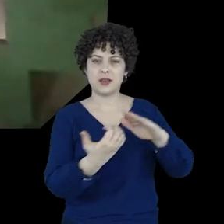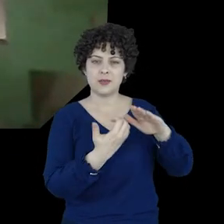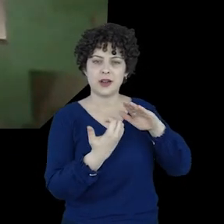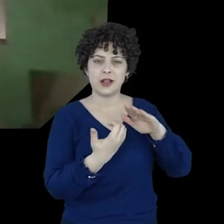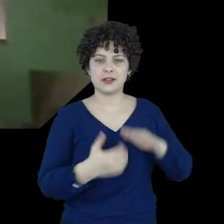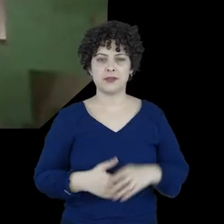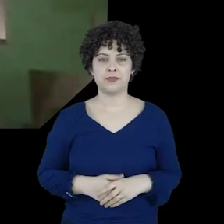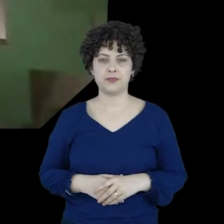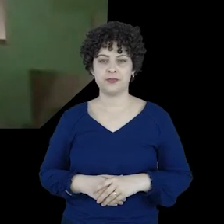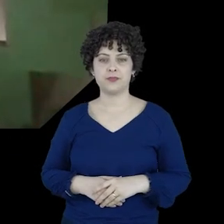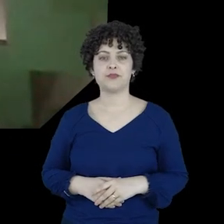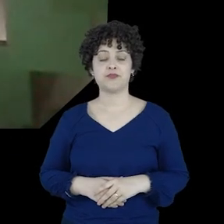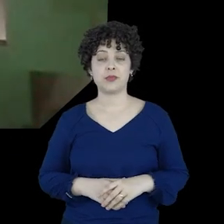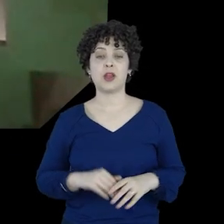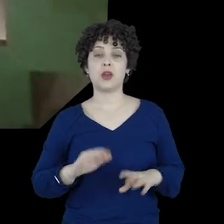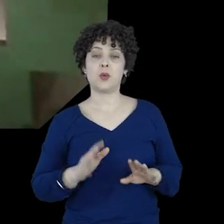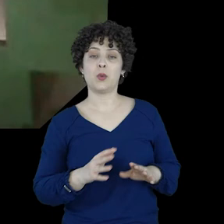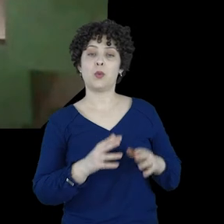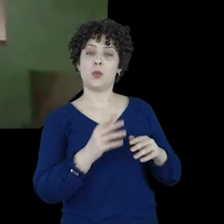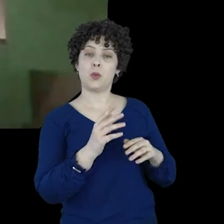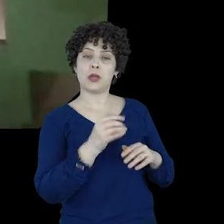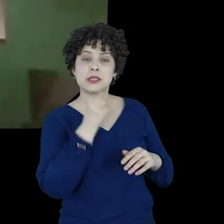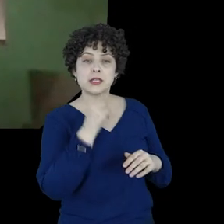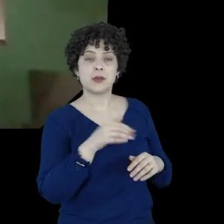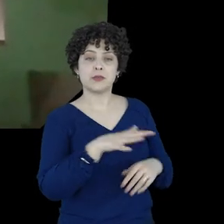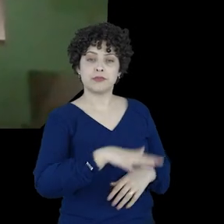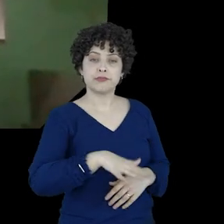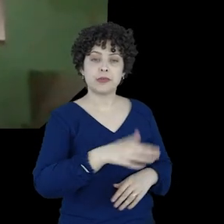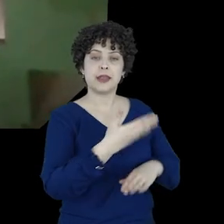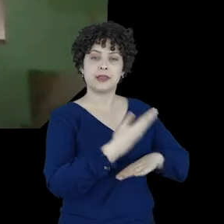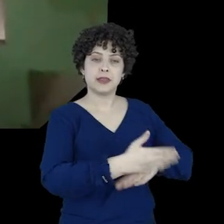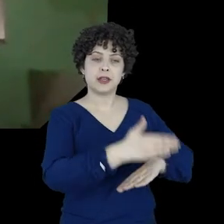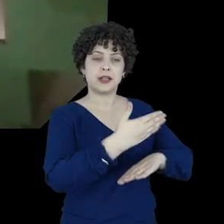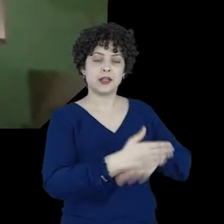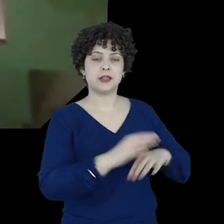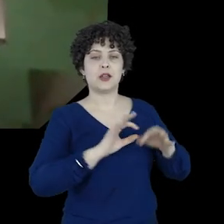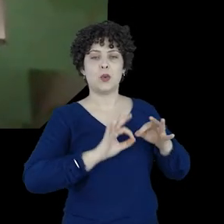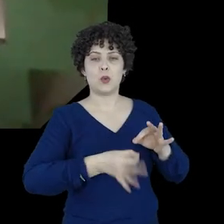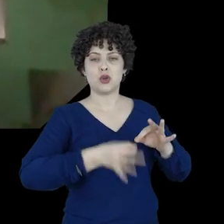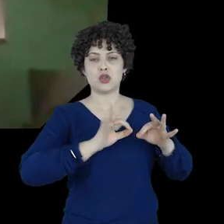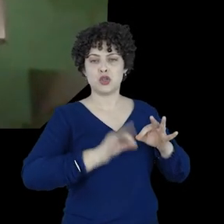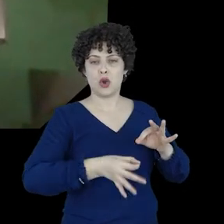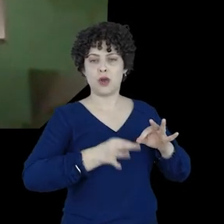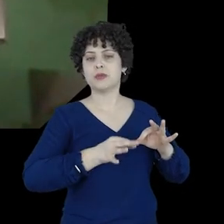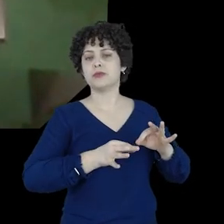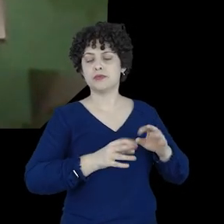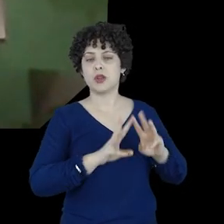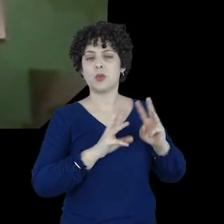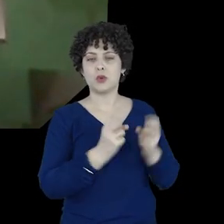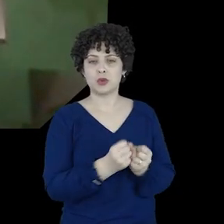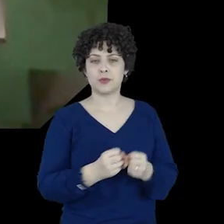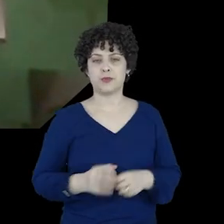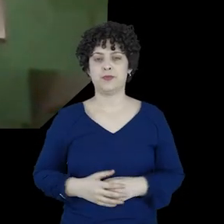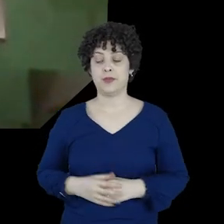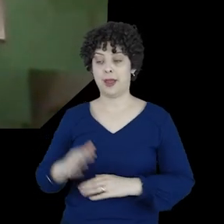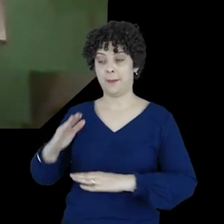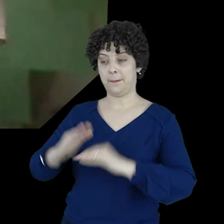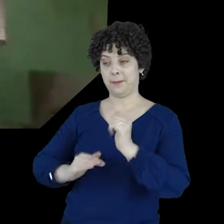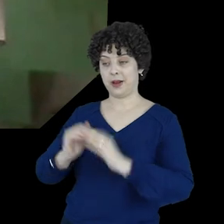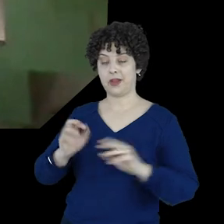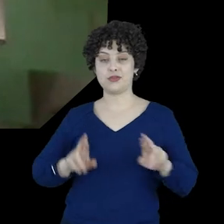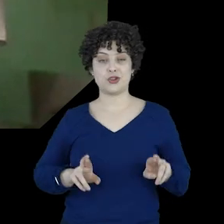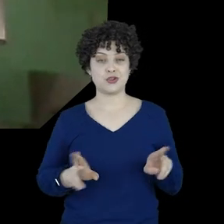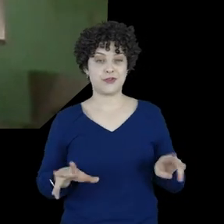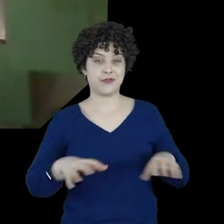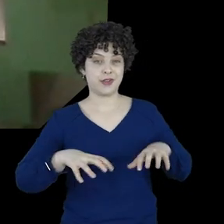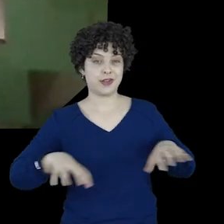organizações. Uma coisa é fazer a parte de treino desses workshops, outra coisa é colocá